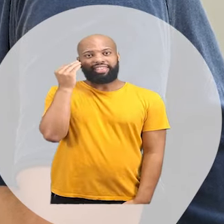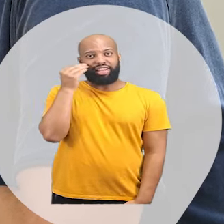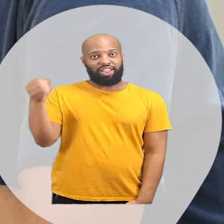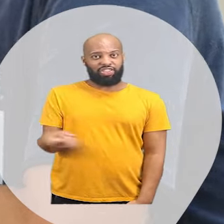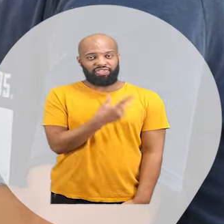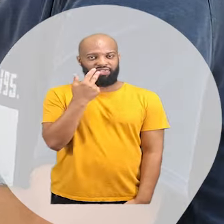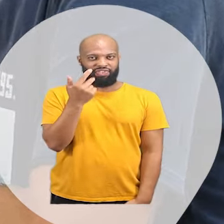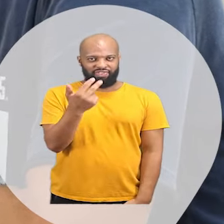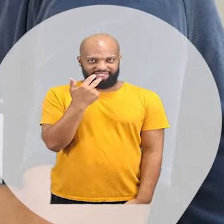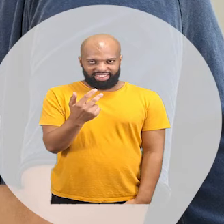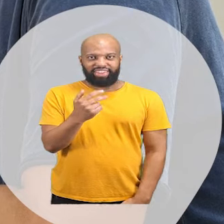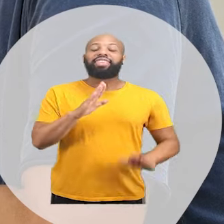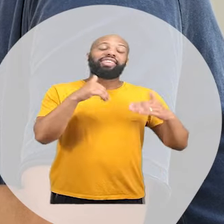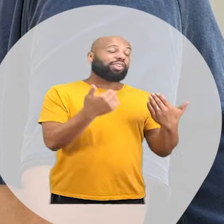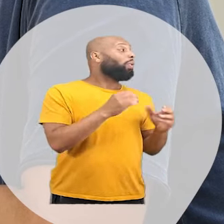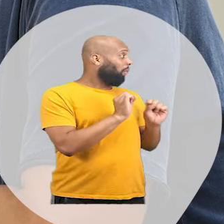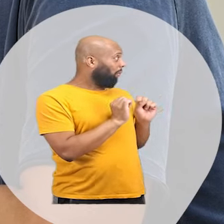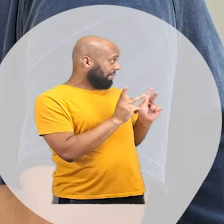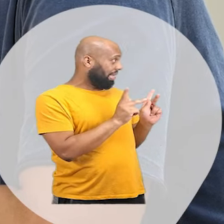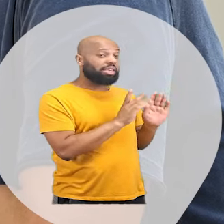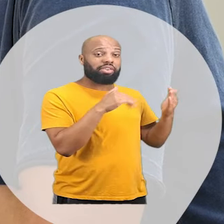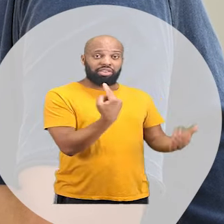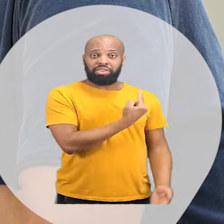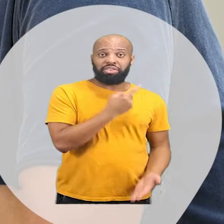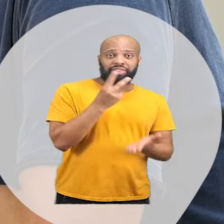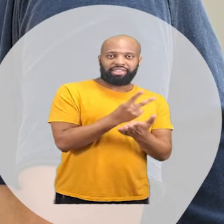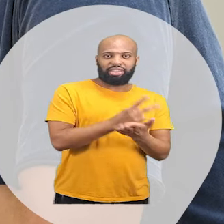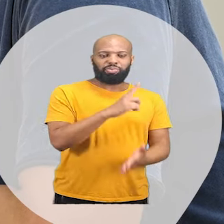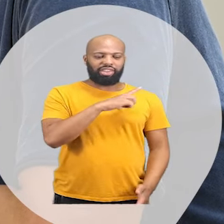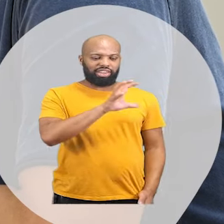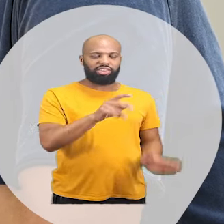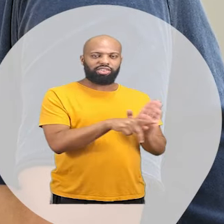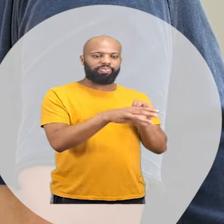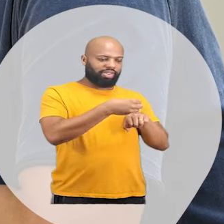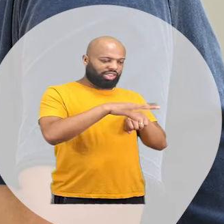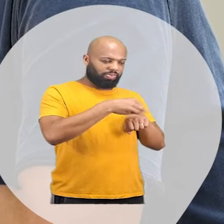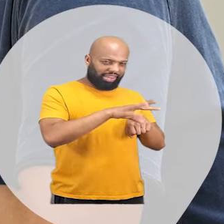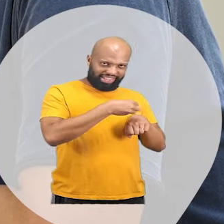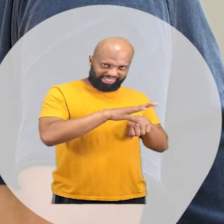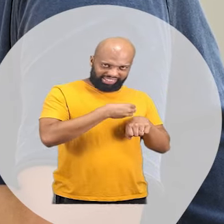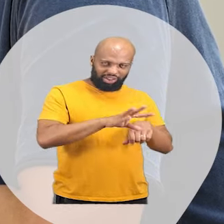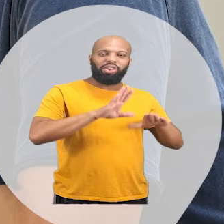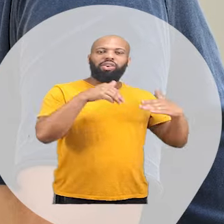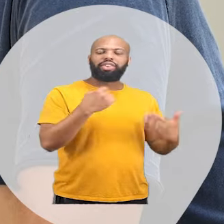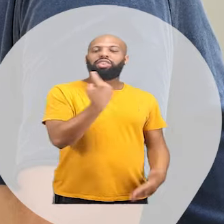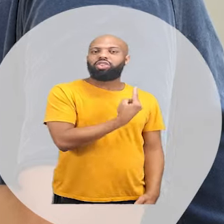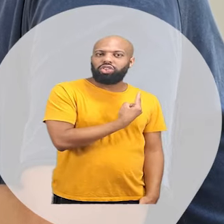testar uma coisa nova a gente na verdade a gente sempre tem esse quadro de recomendações e